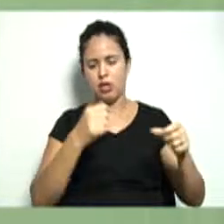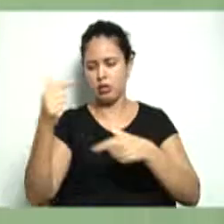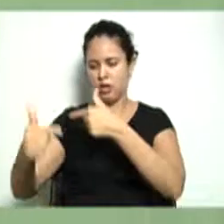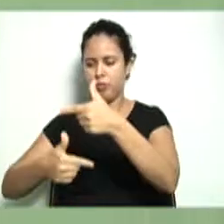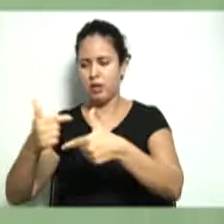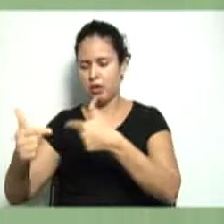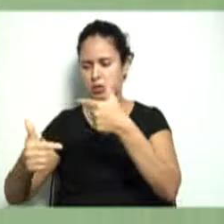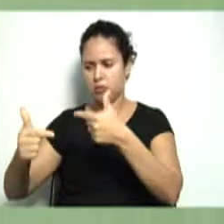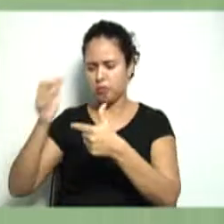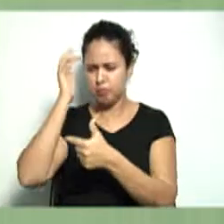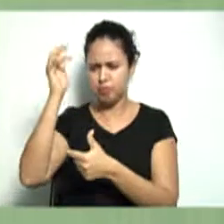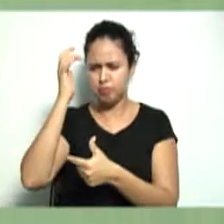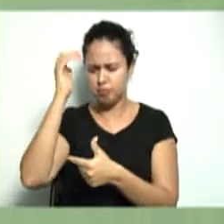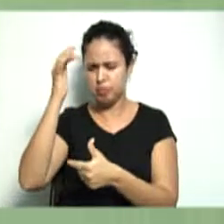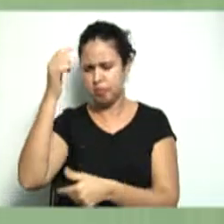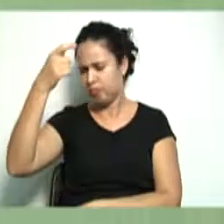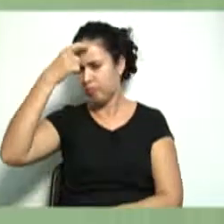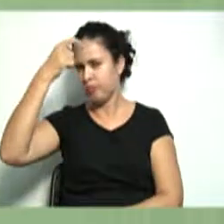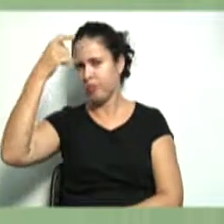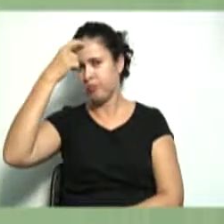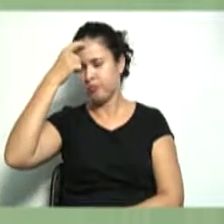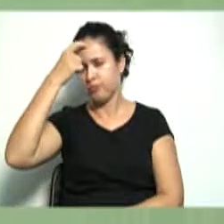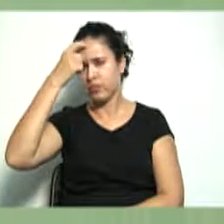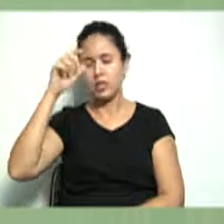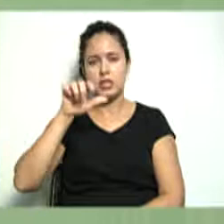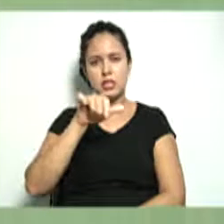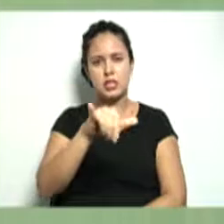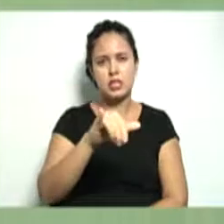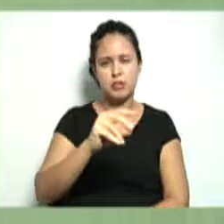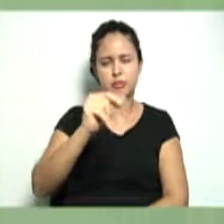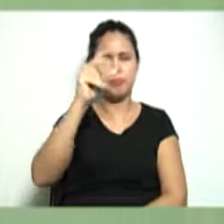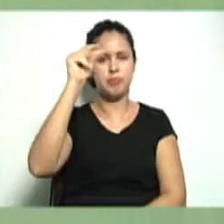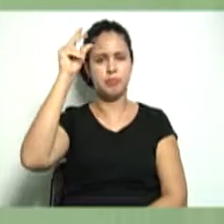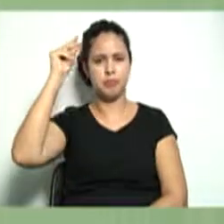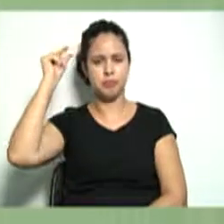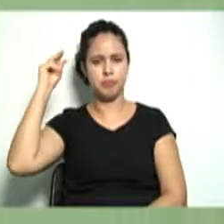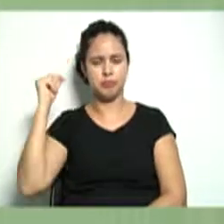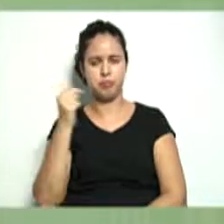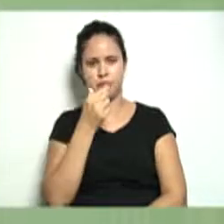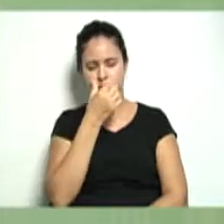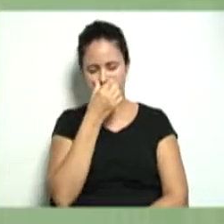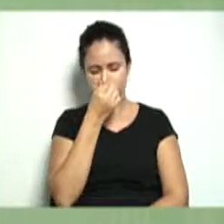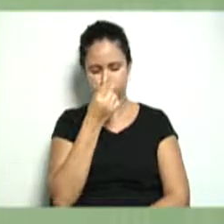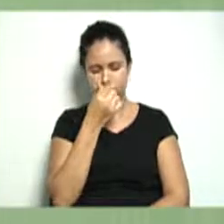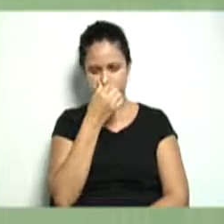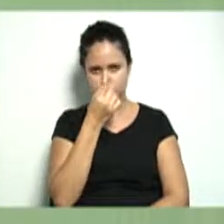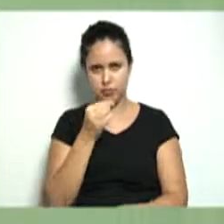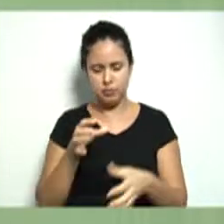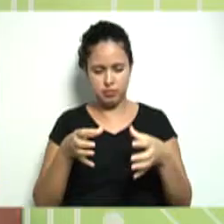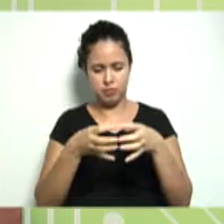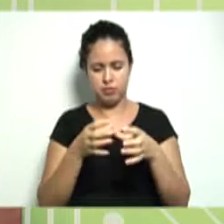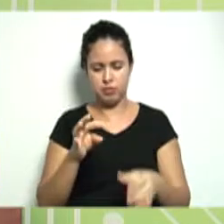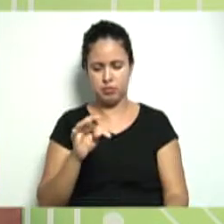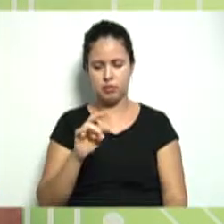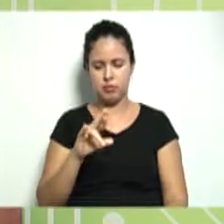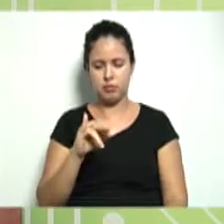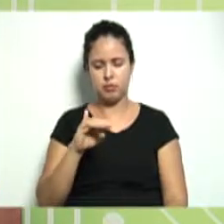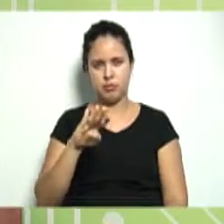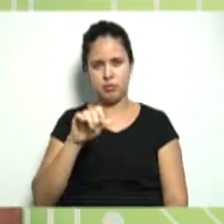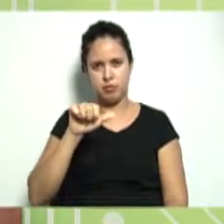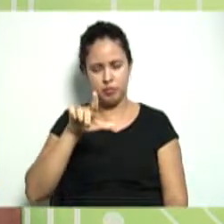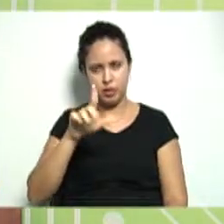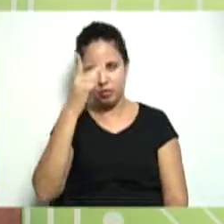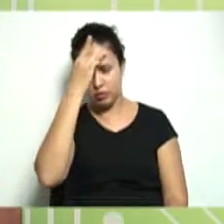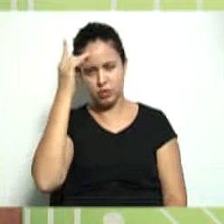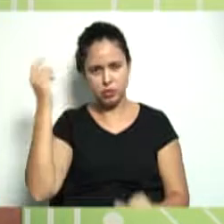intelectual. Se lá no modo de produção tribal era junto, as pessoas viviam,